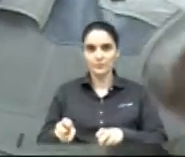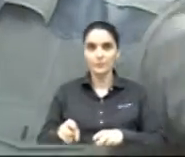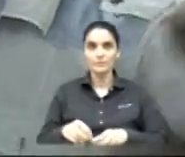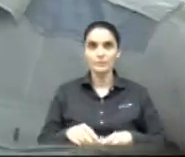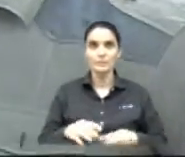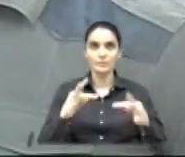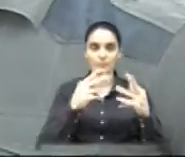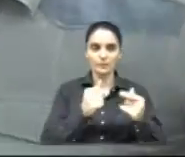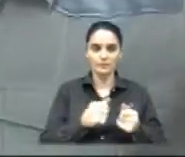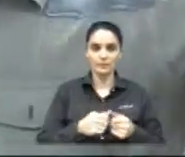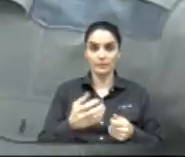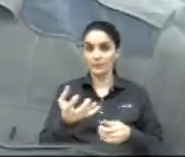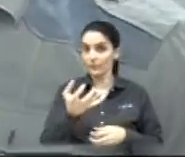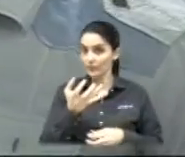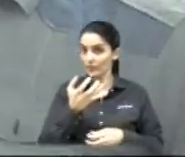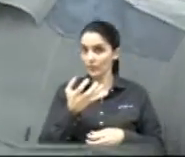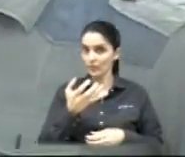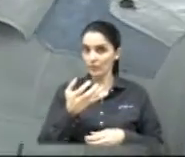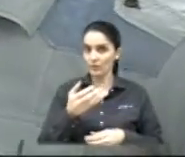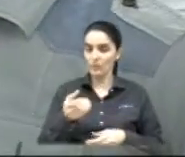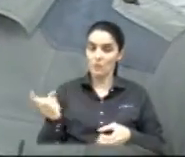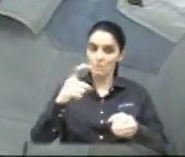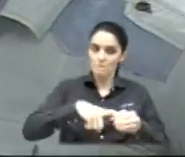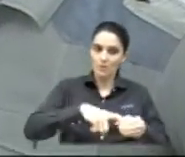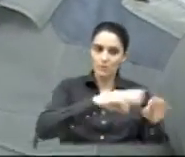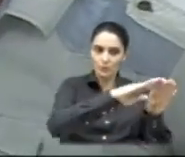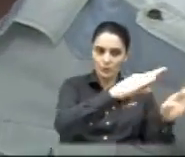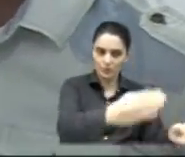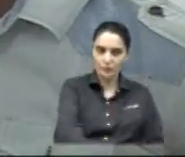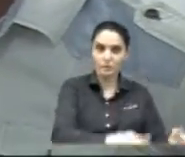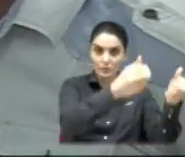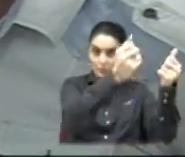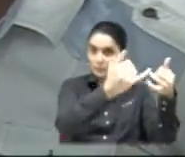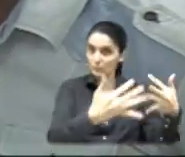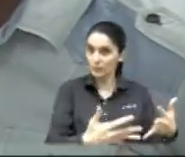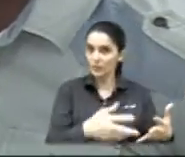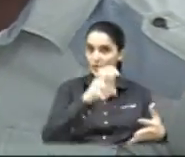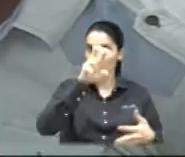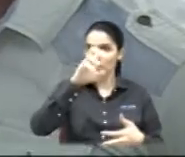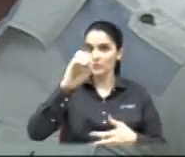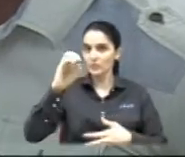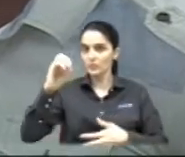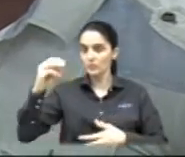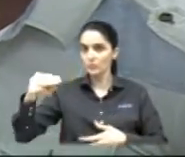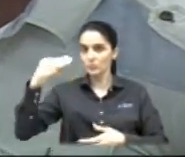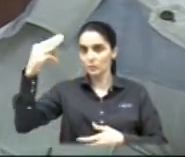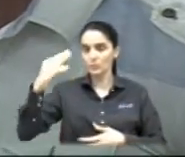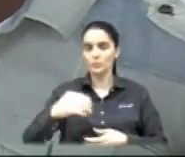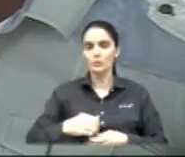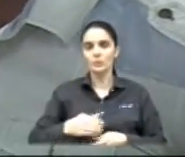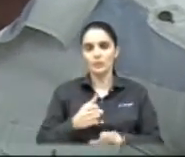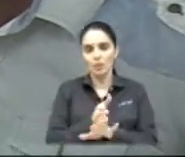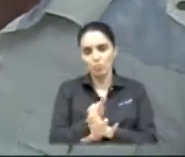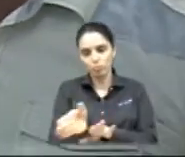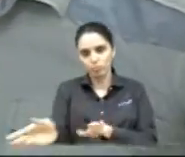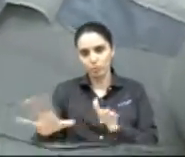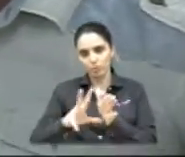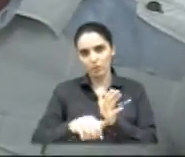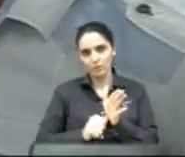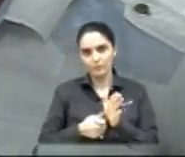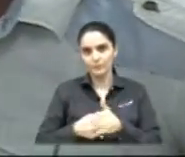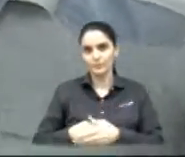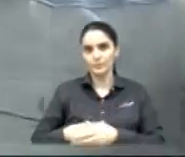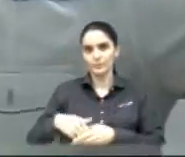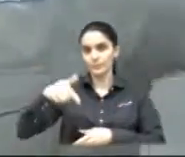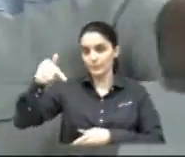espero que ele volte nesta tribuna para explicar os 500 milhões de reais que foram desviados da prefeitura nos últimos